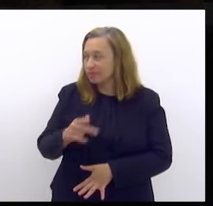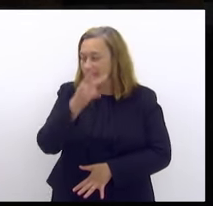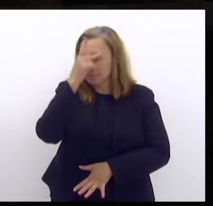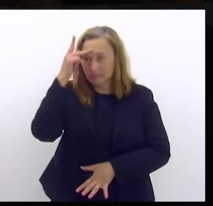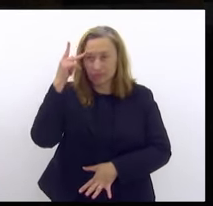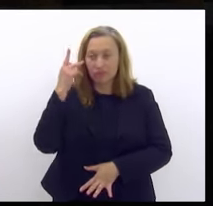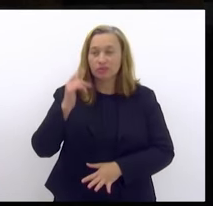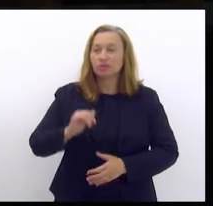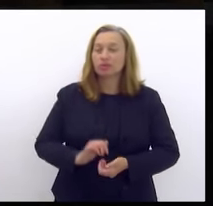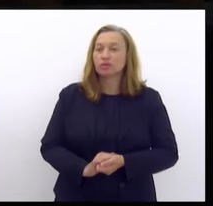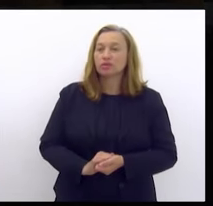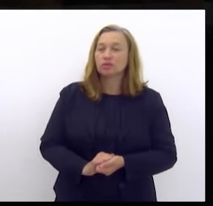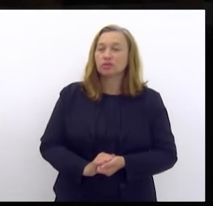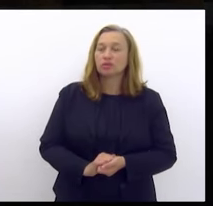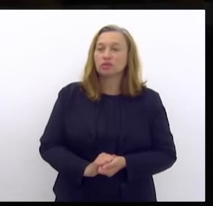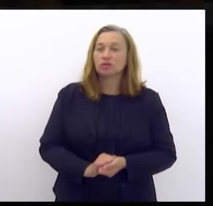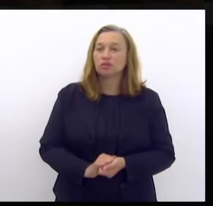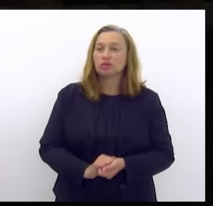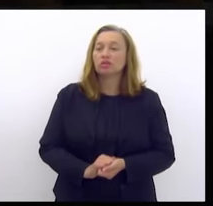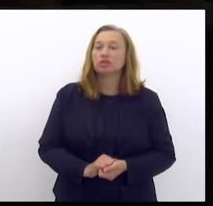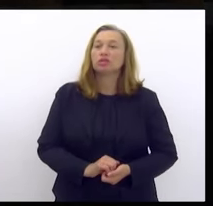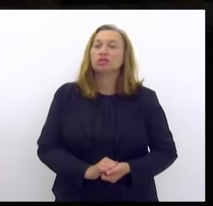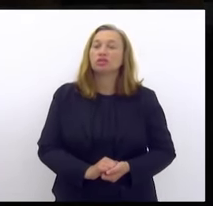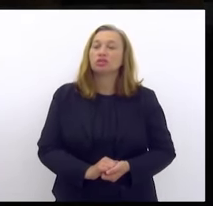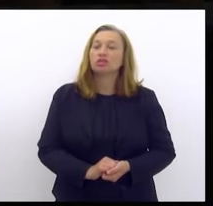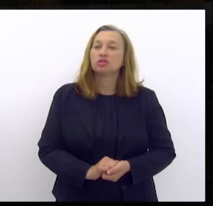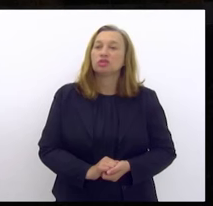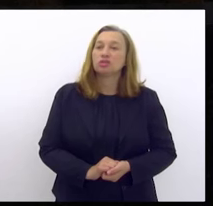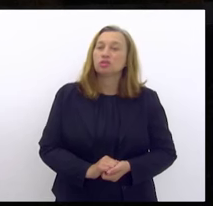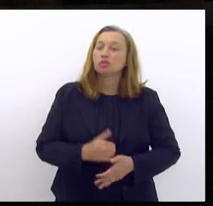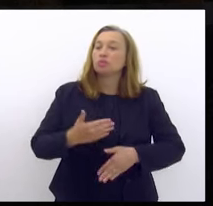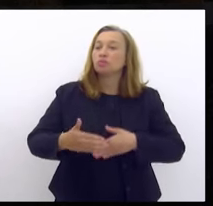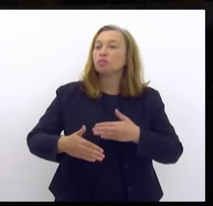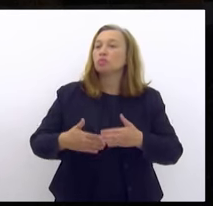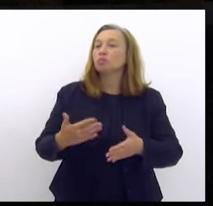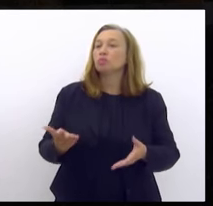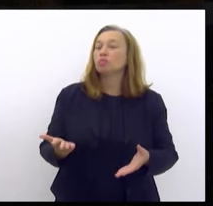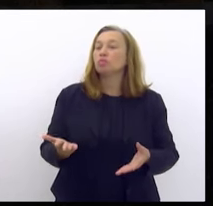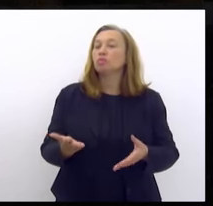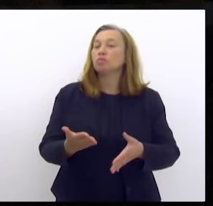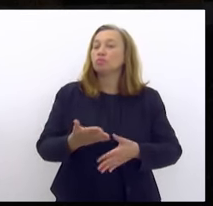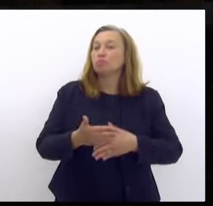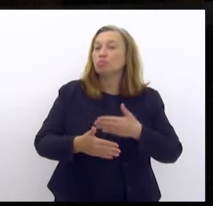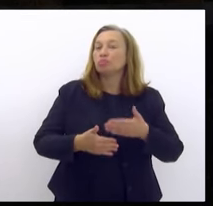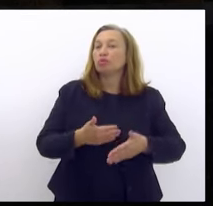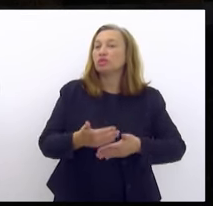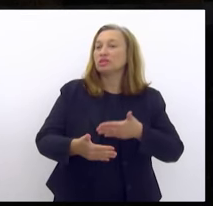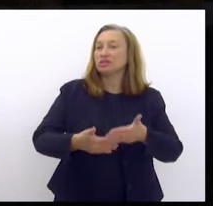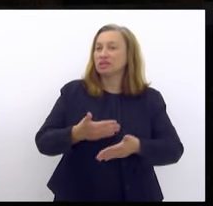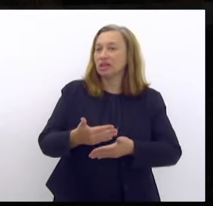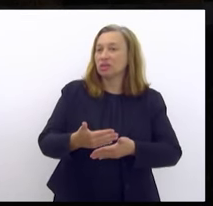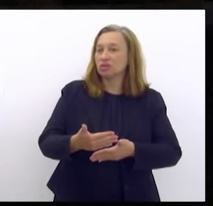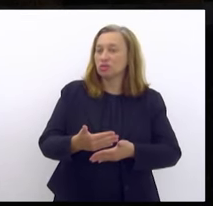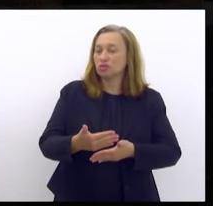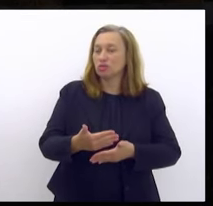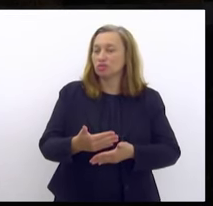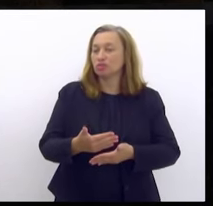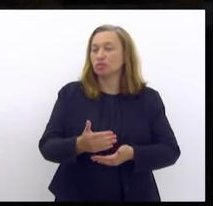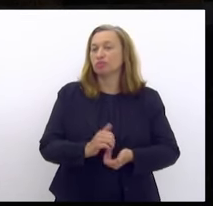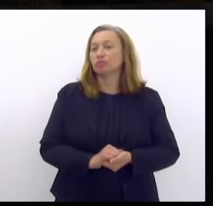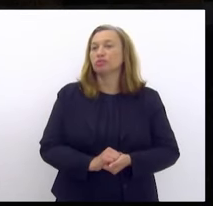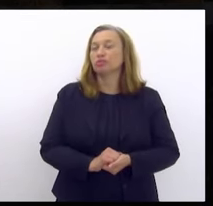como também para o seu entorno, fruto de um processo de conservação precário. Por isso, o